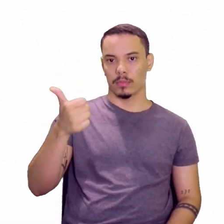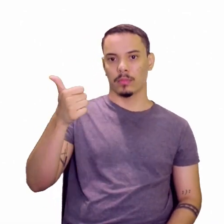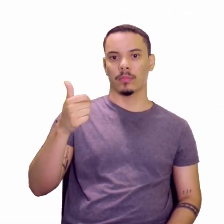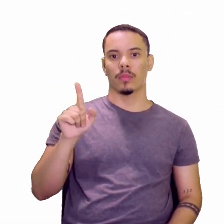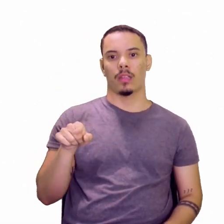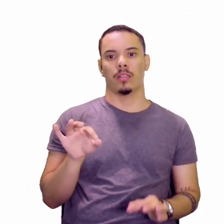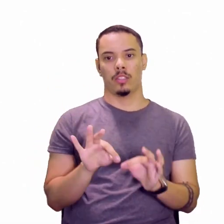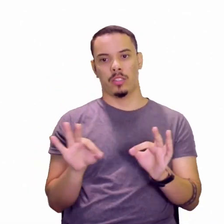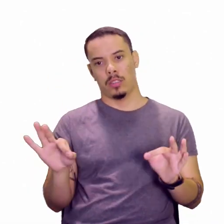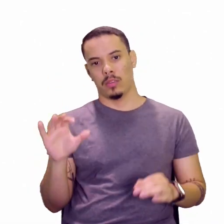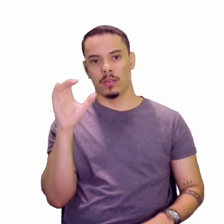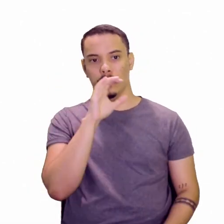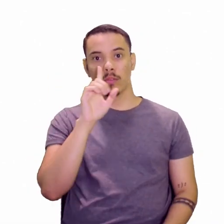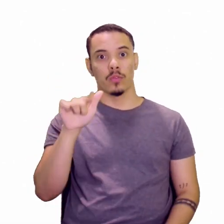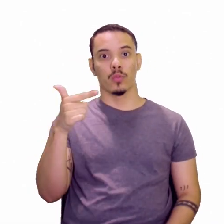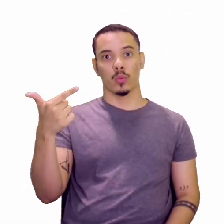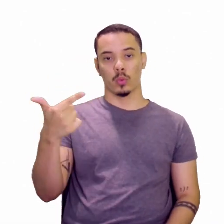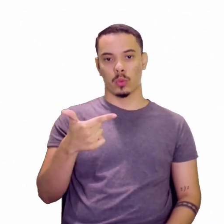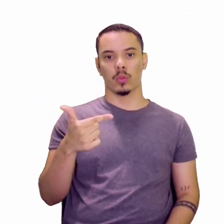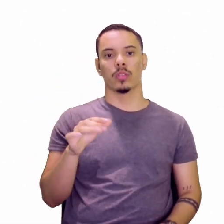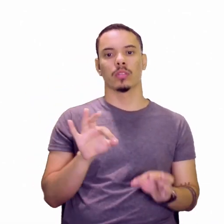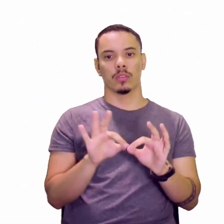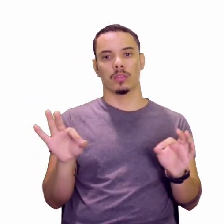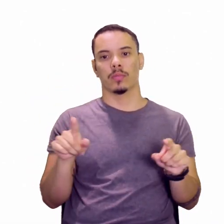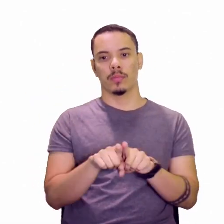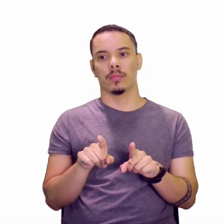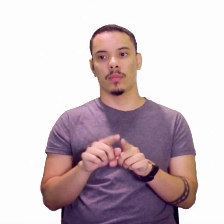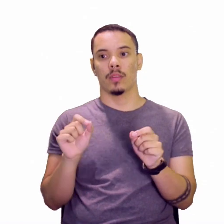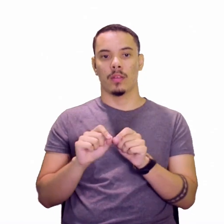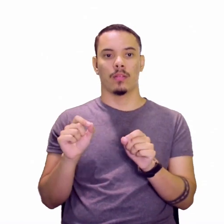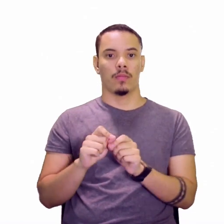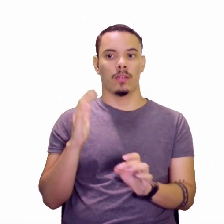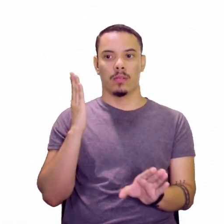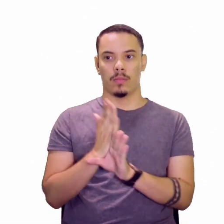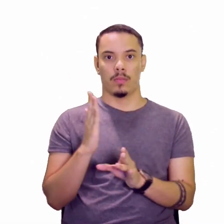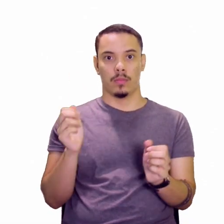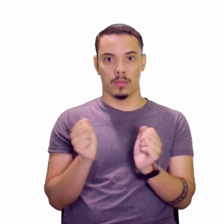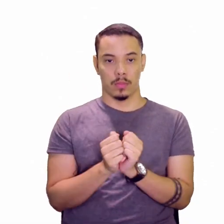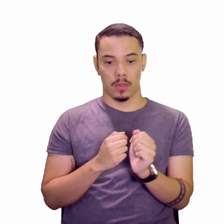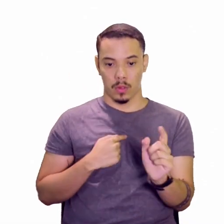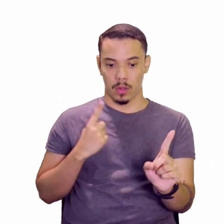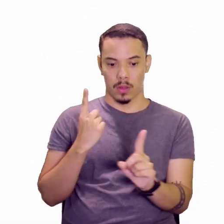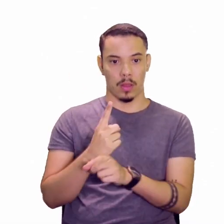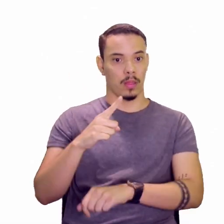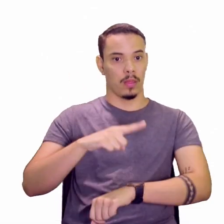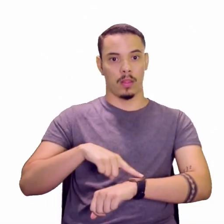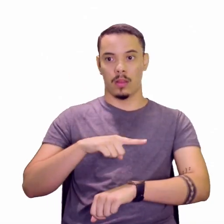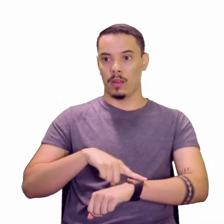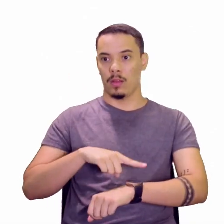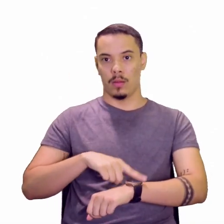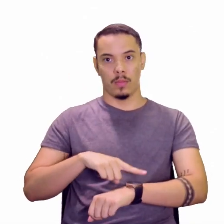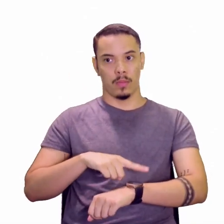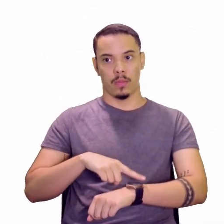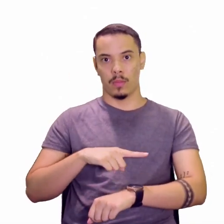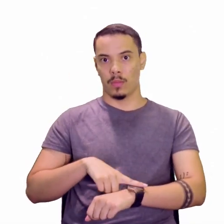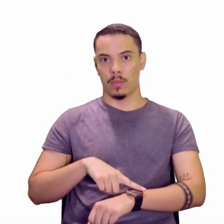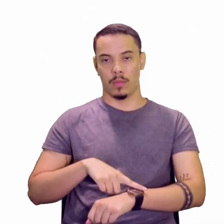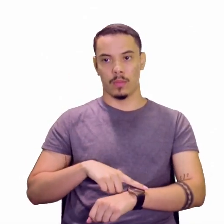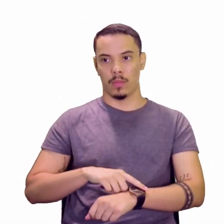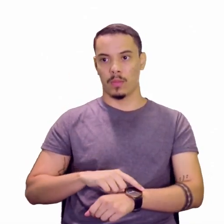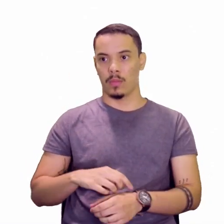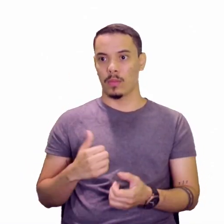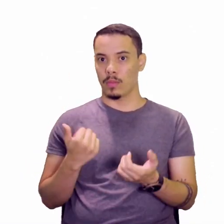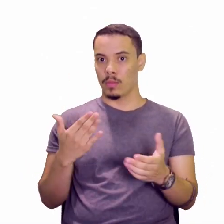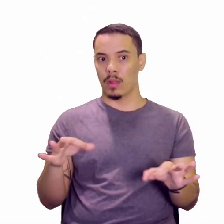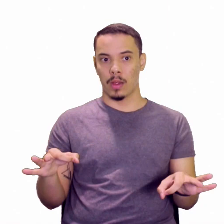trecho Isso. 2, a distância e a velocidade média feita para aquela distância. Para eu achar o tempo, pessoal... Precisava não dar o tempo logo, não, que